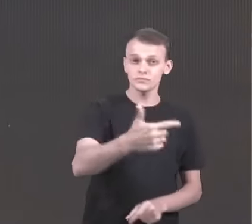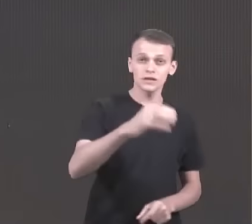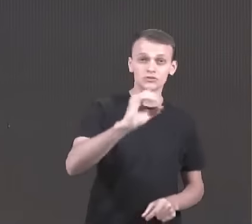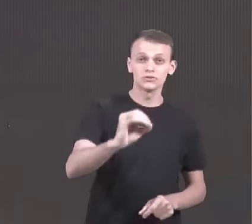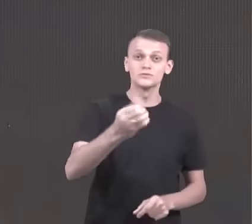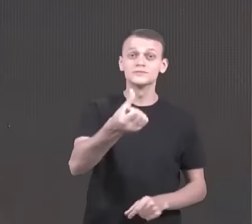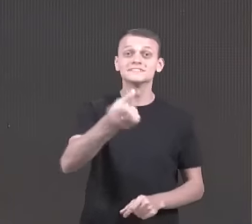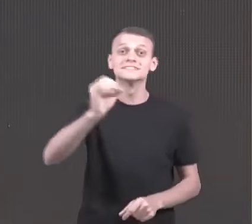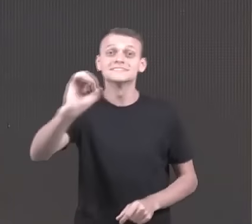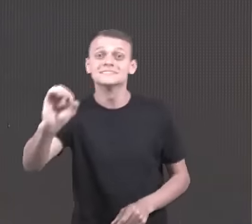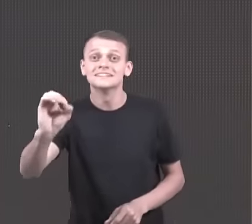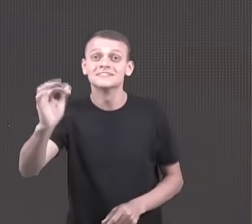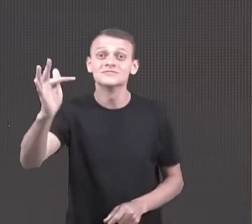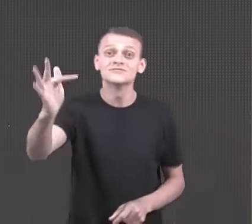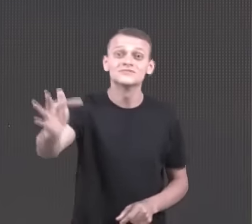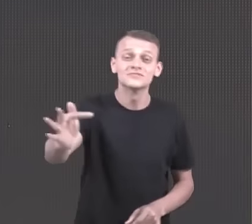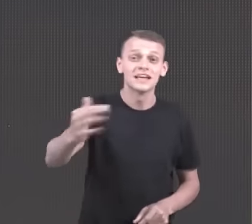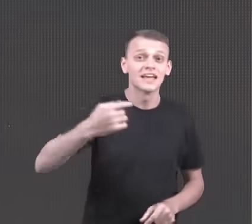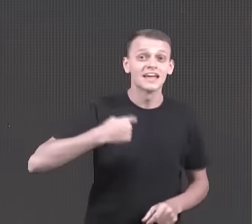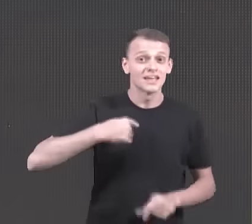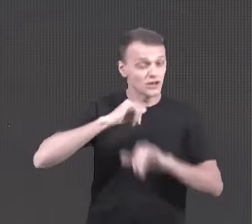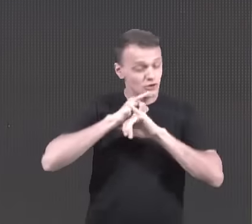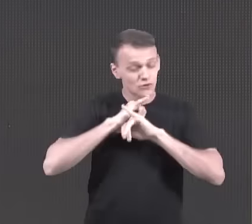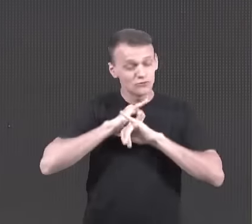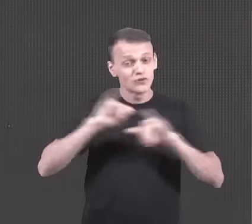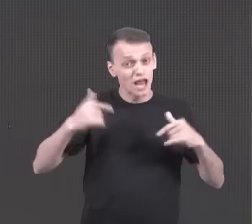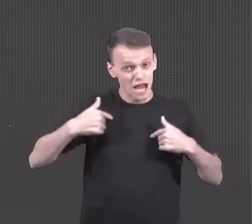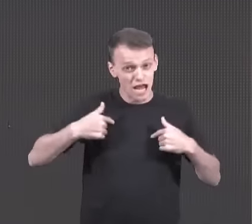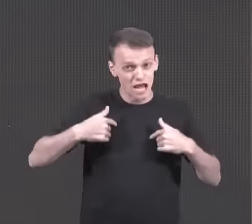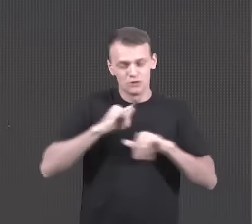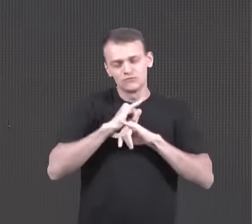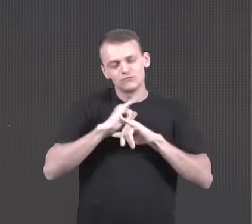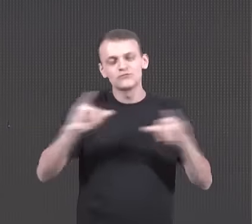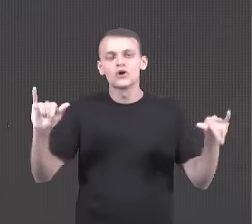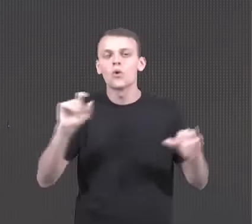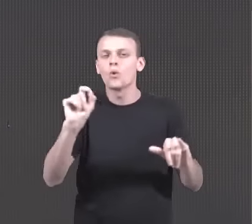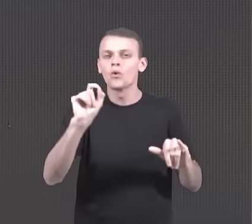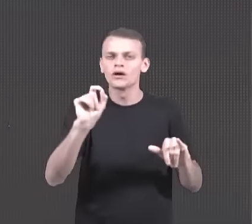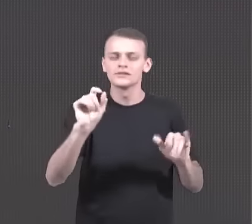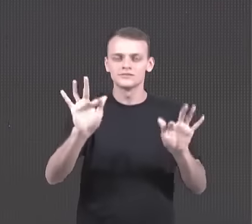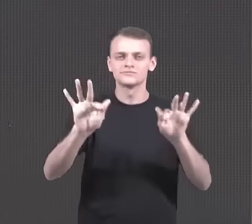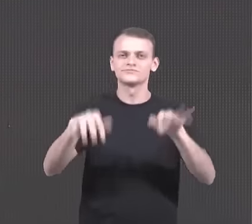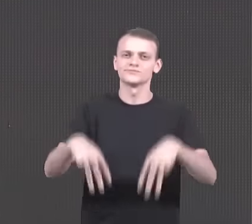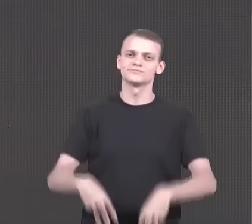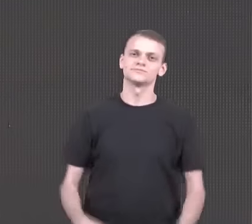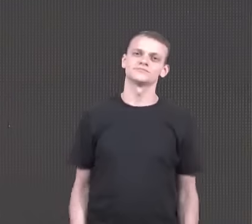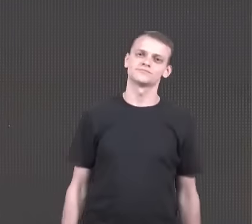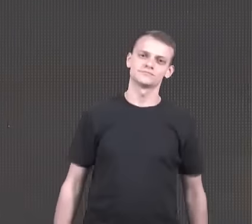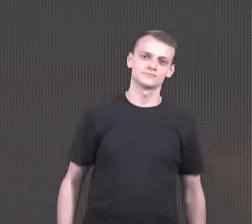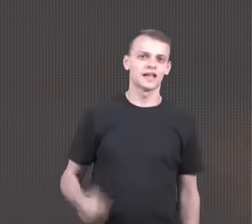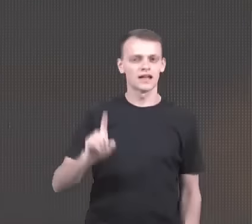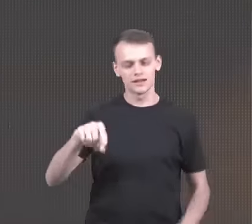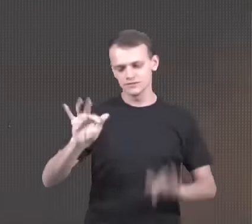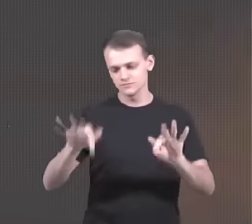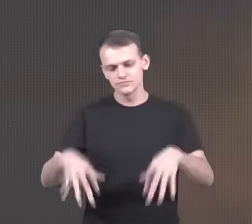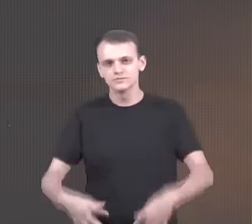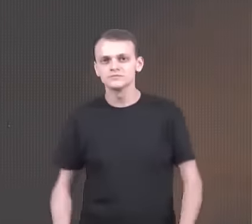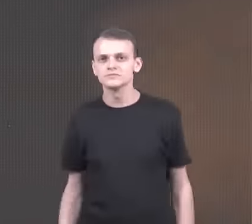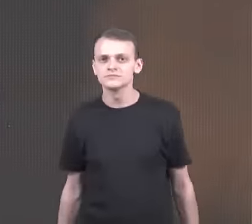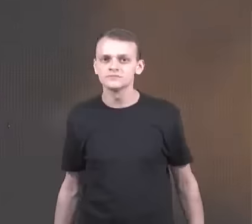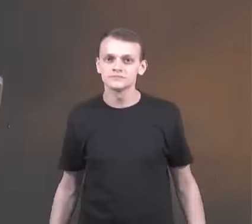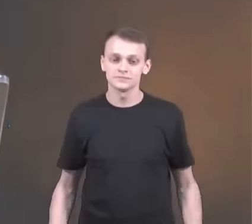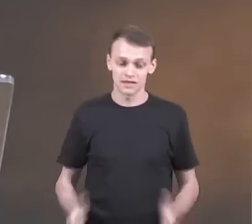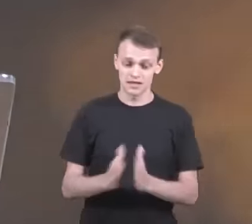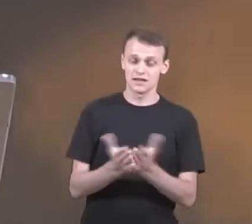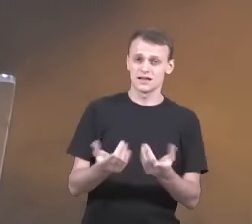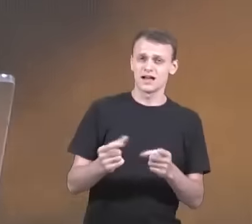2060. Eu só tenho a dizer sobre tudo isso que é o fim. É o fim.